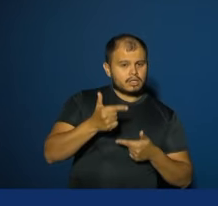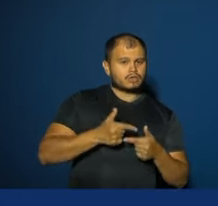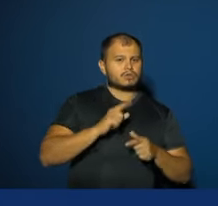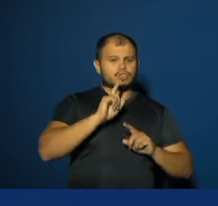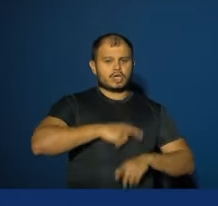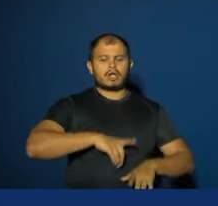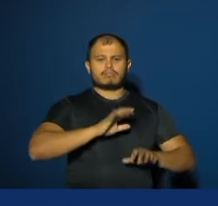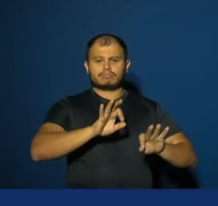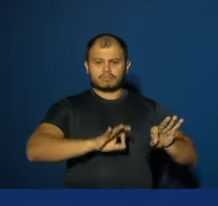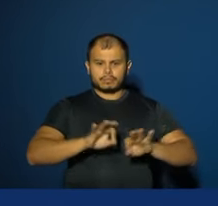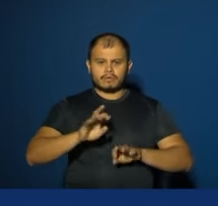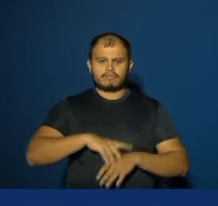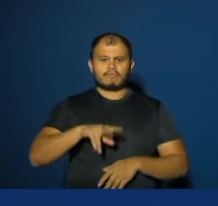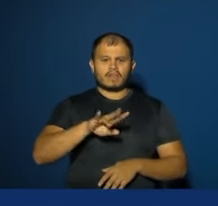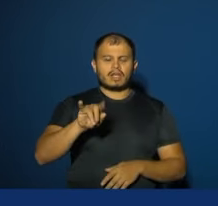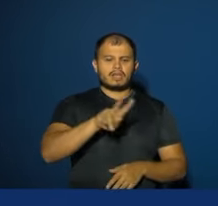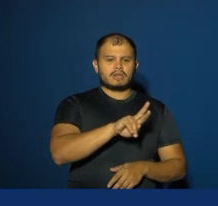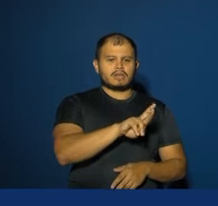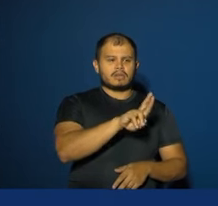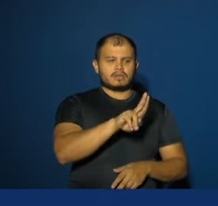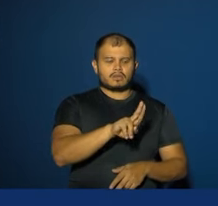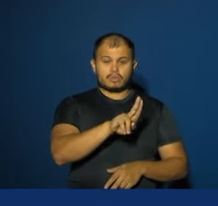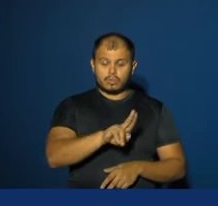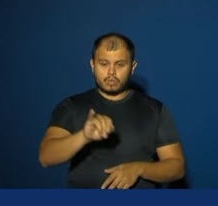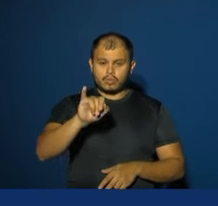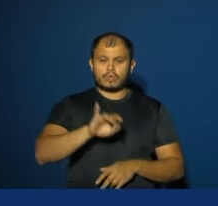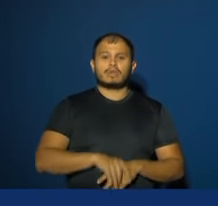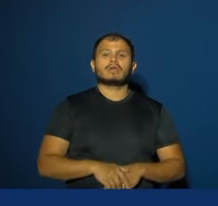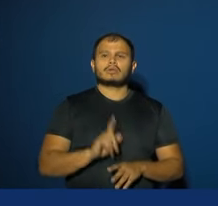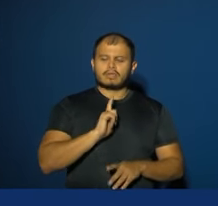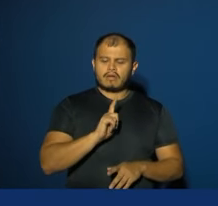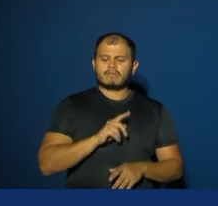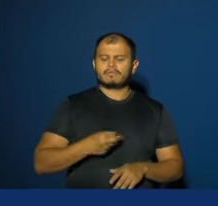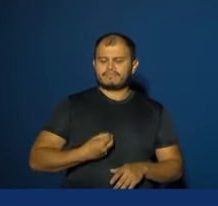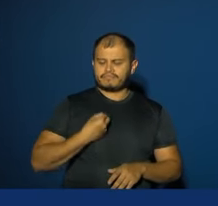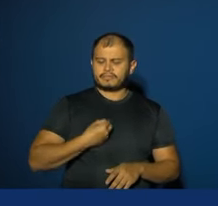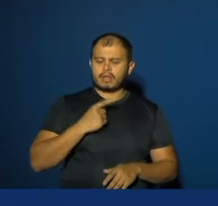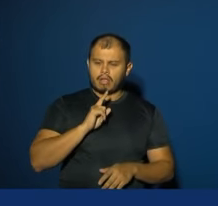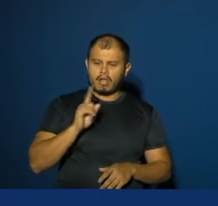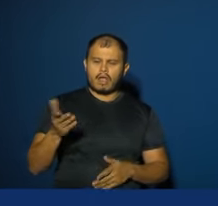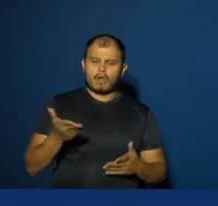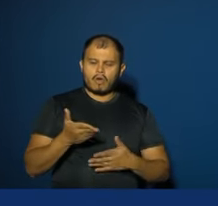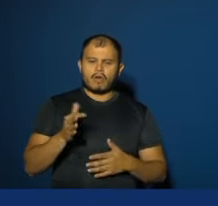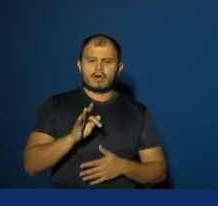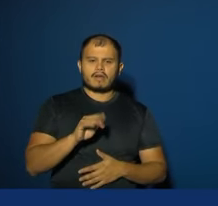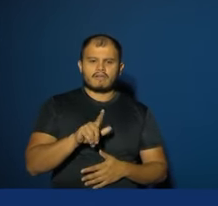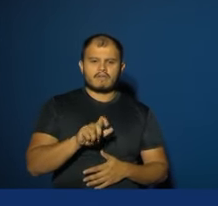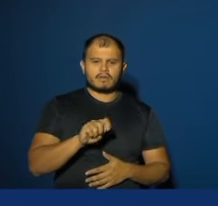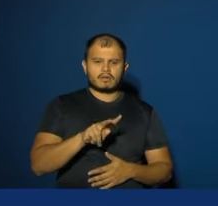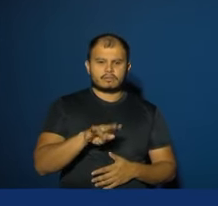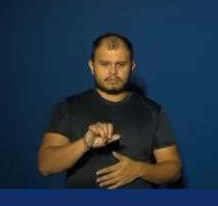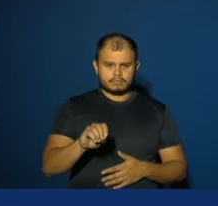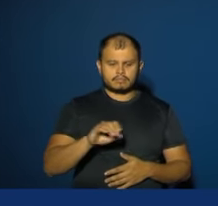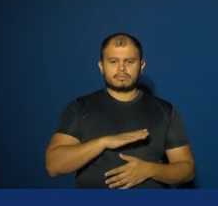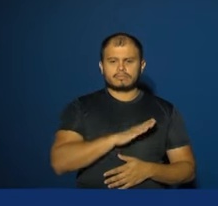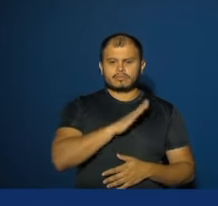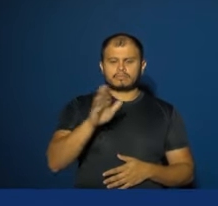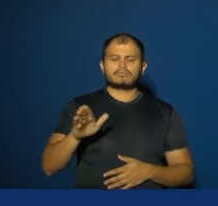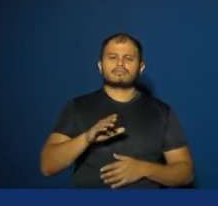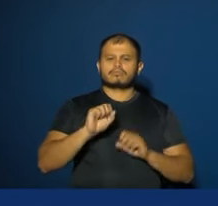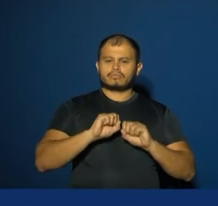então daqui a pouco vai est aqui o Rui tem eu estive lá agora saiu Flávio foi ao Supremo mas tem o